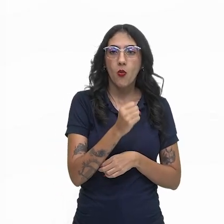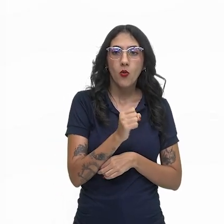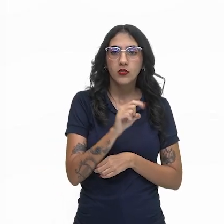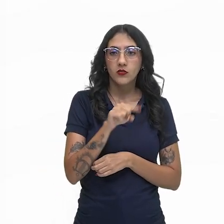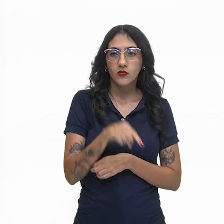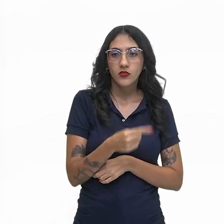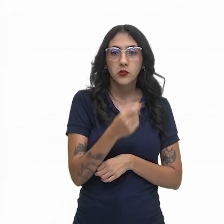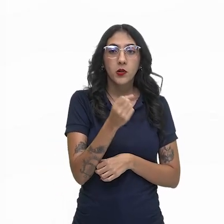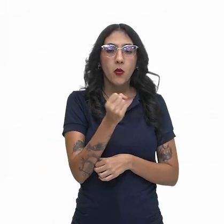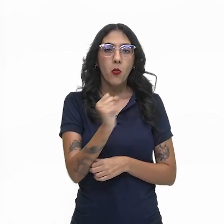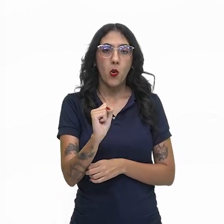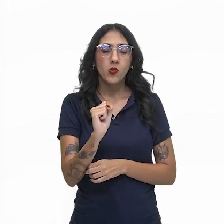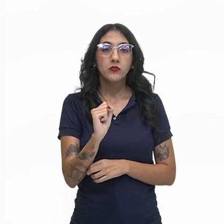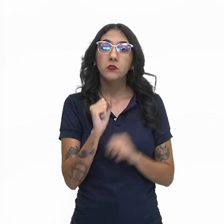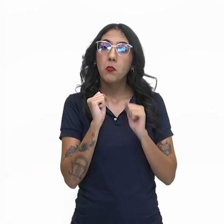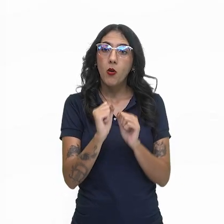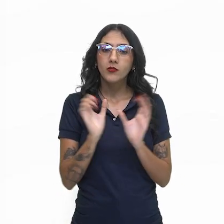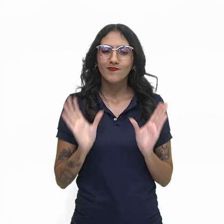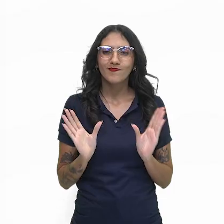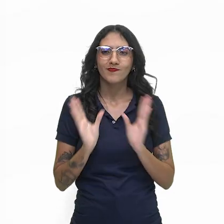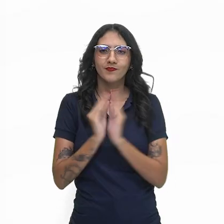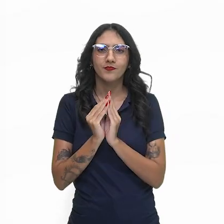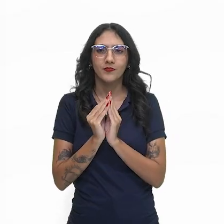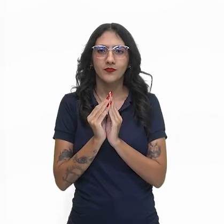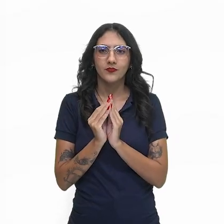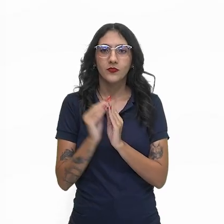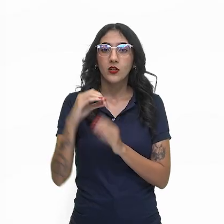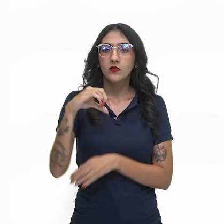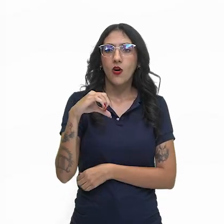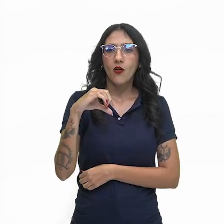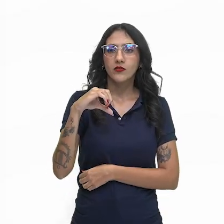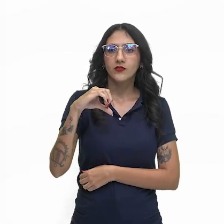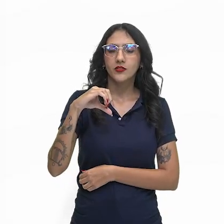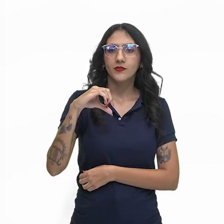8,8, estou arredondando para 9.